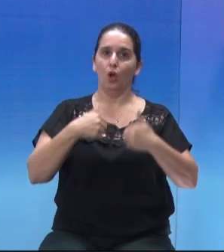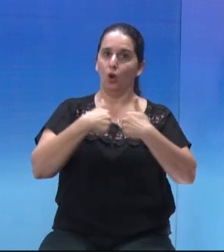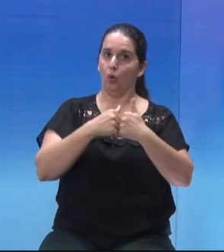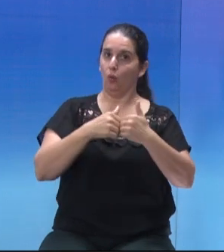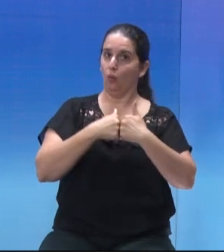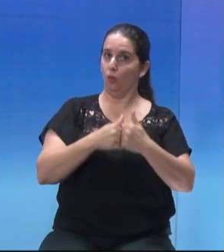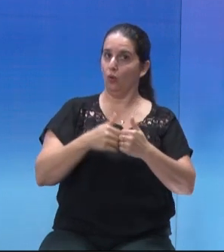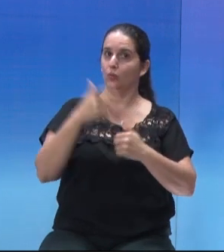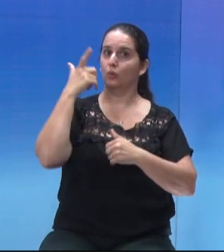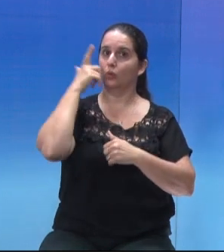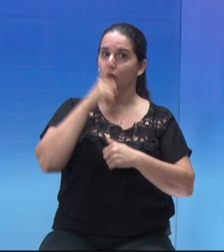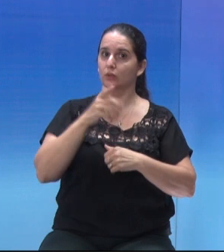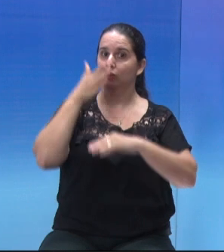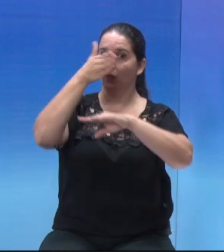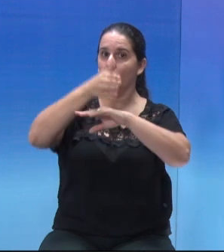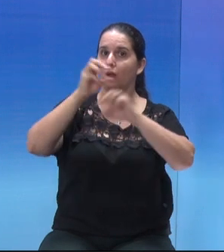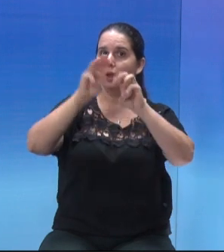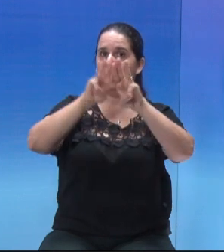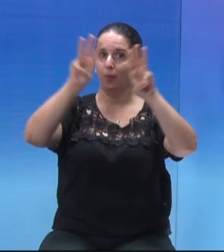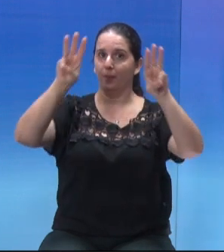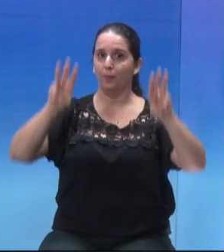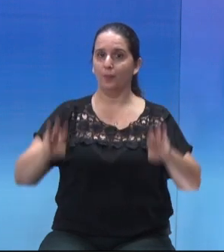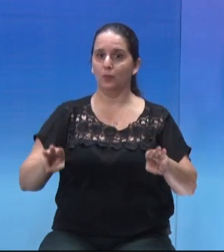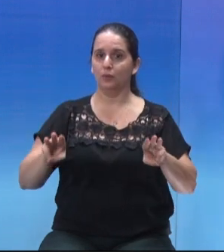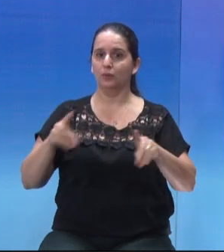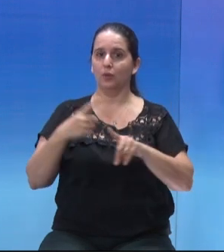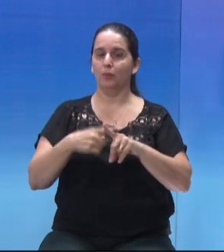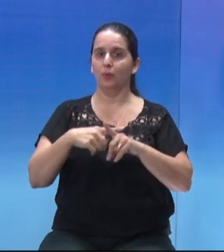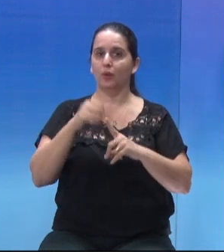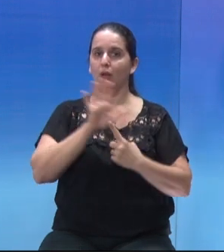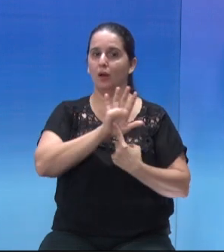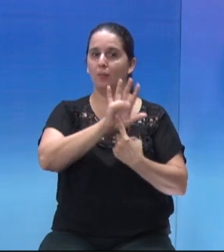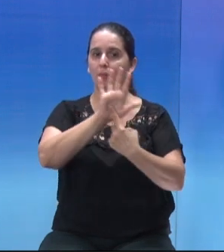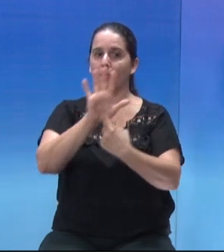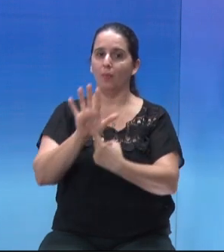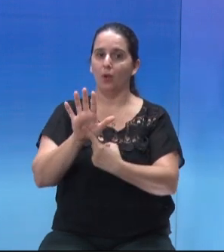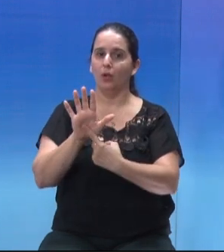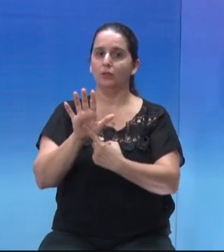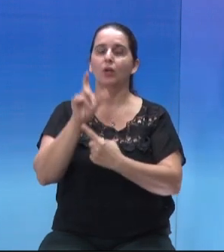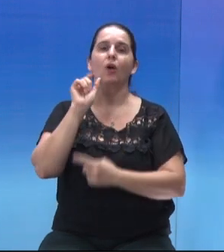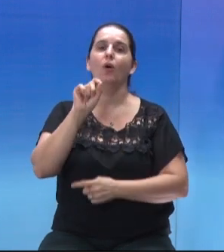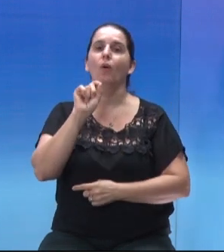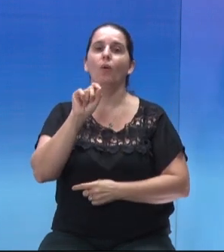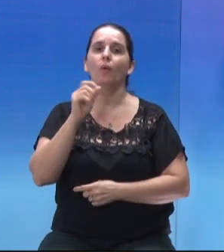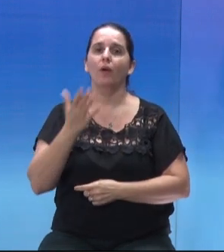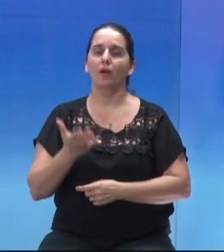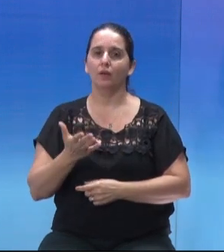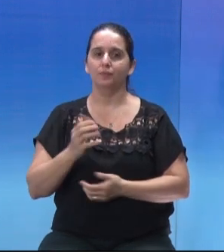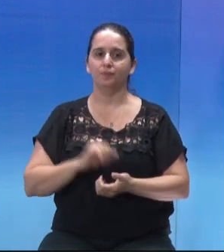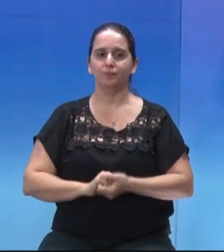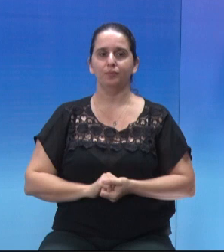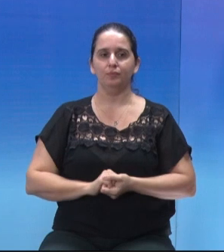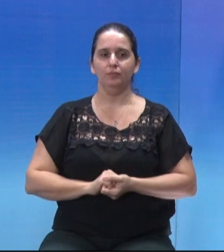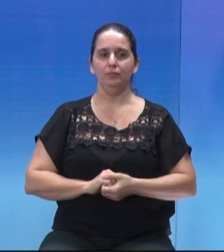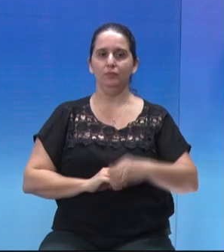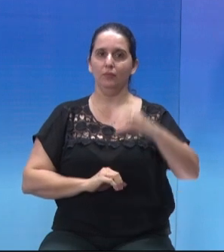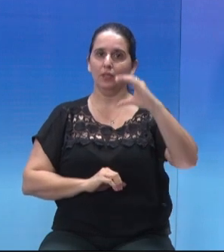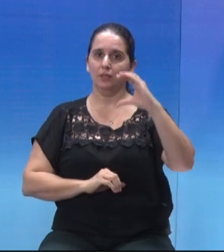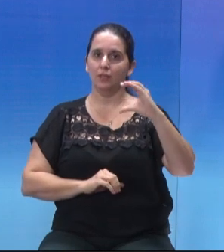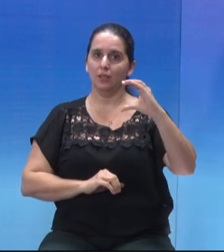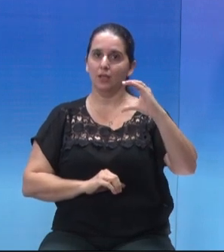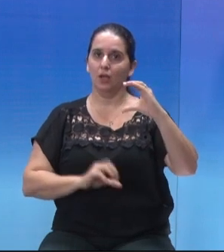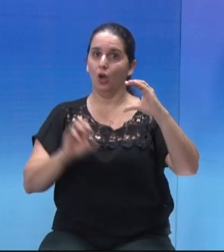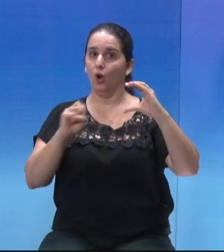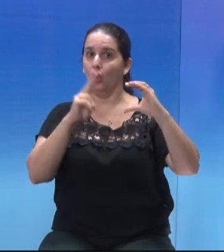museológica por simbolizar o ou a. Então, nós ficamos com letra C ou D